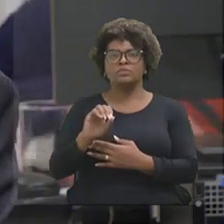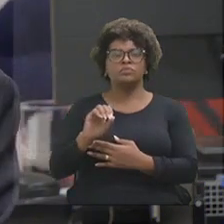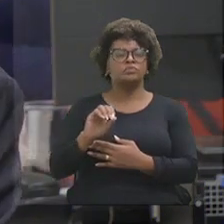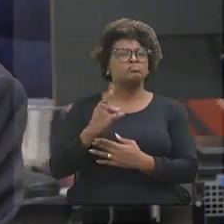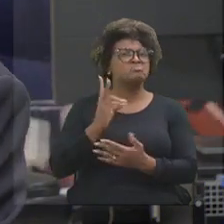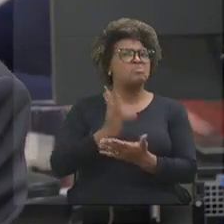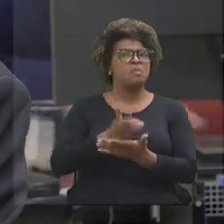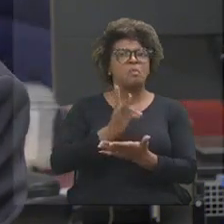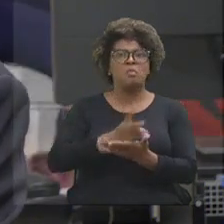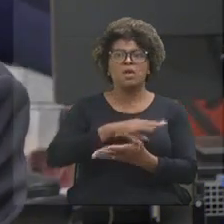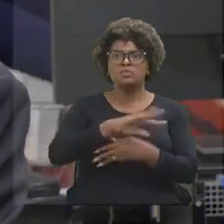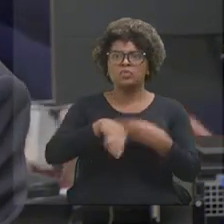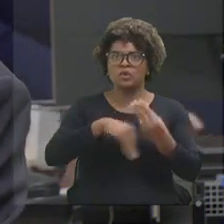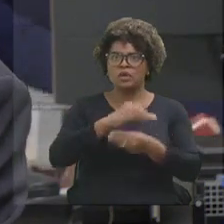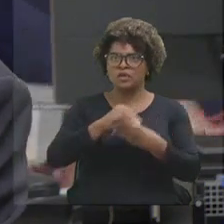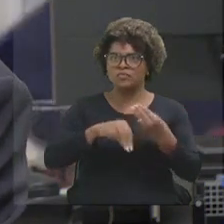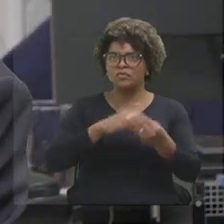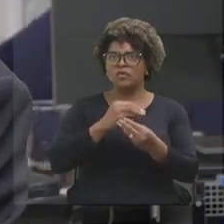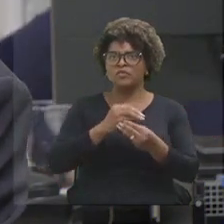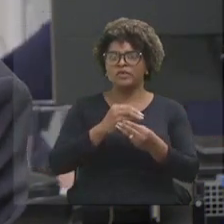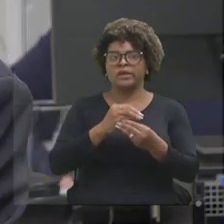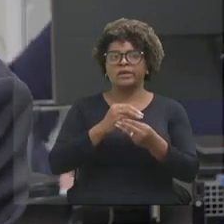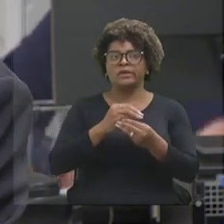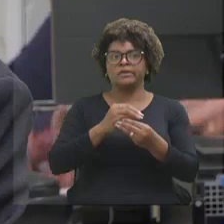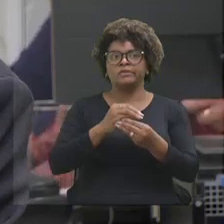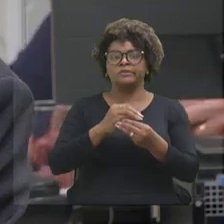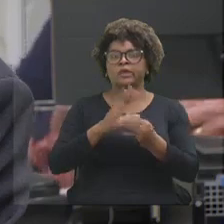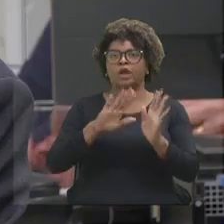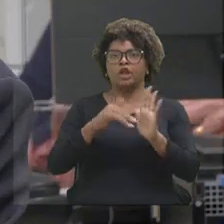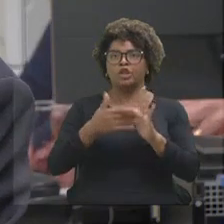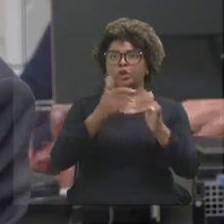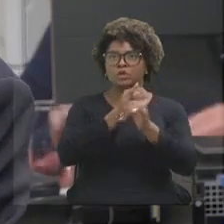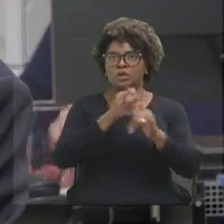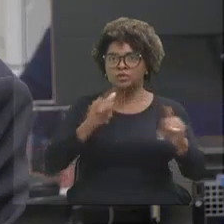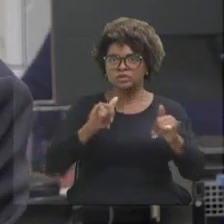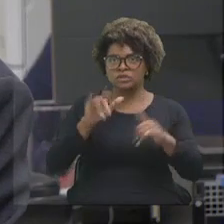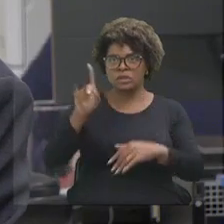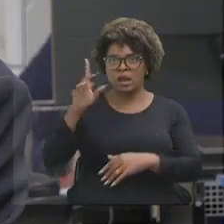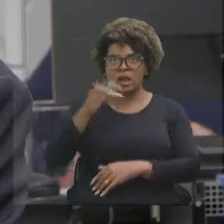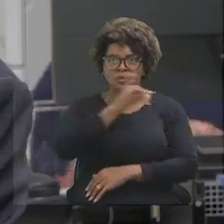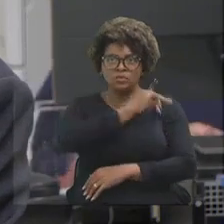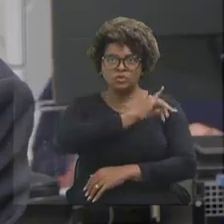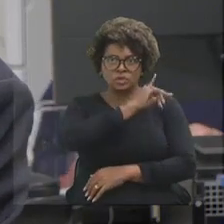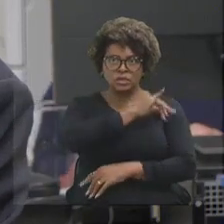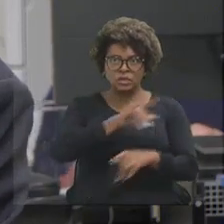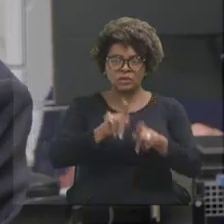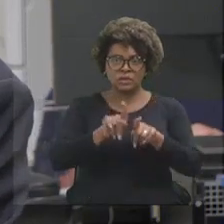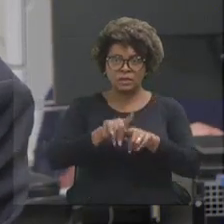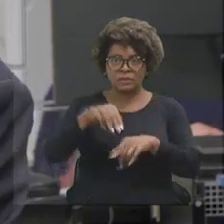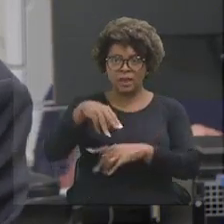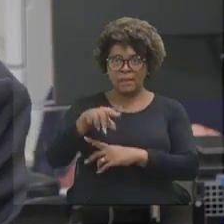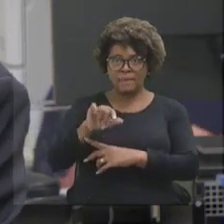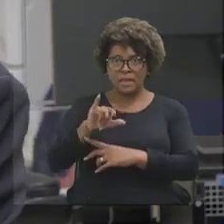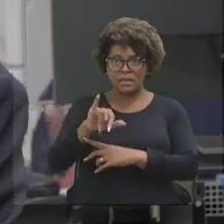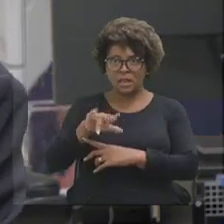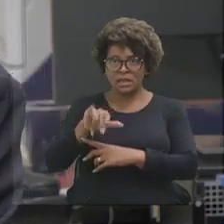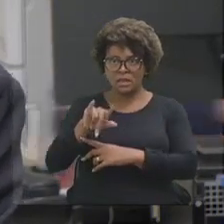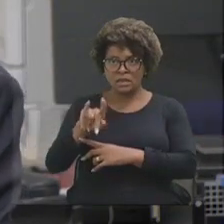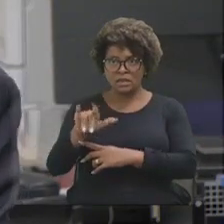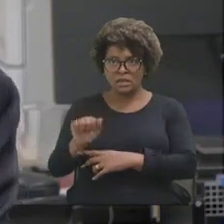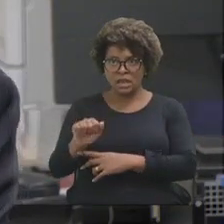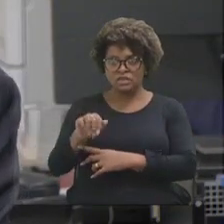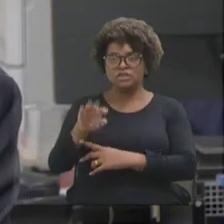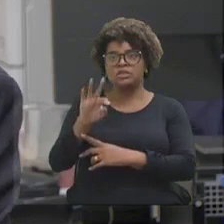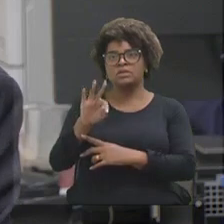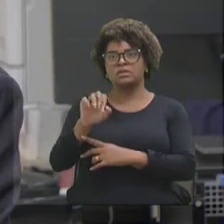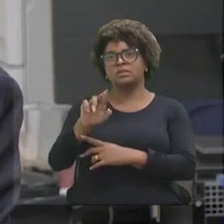corrupção no Rio de Janeiro a organização social de saúde hospital maternidade Terezinha de Jesus isso porque outra escolhida é